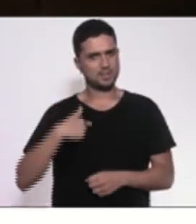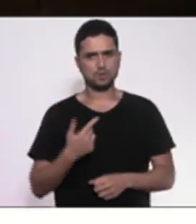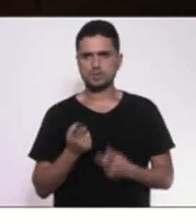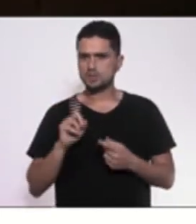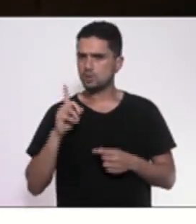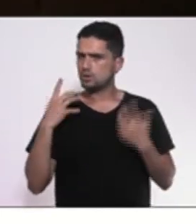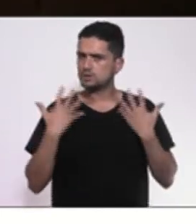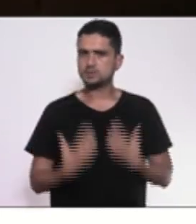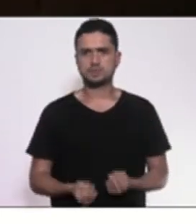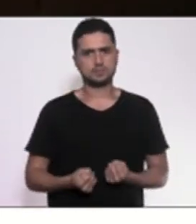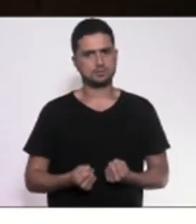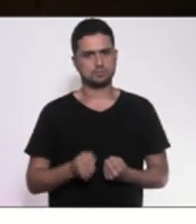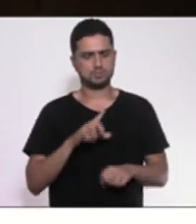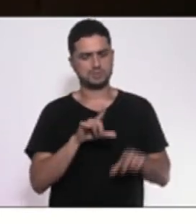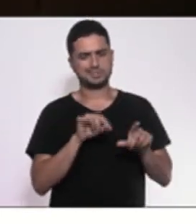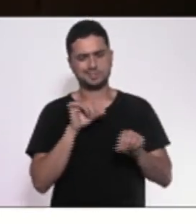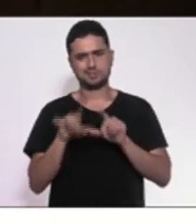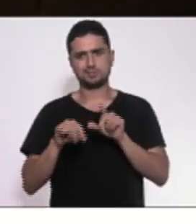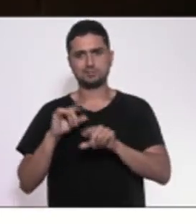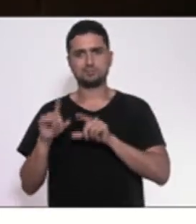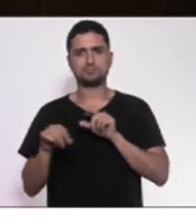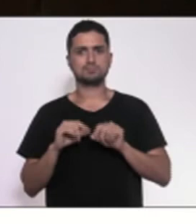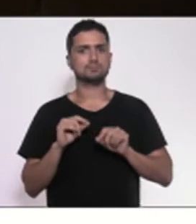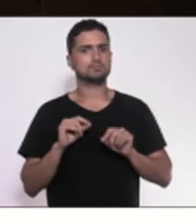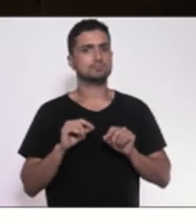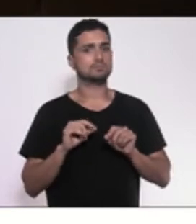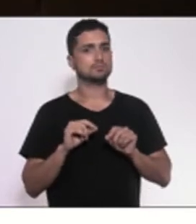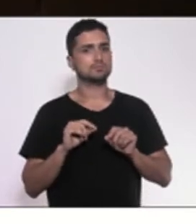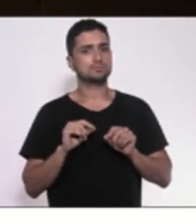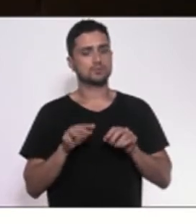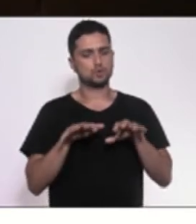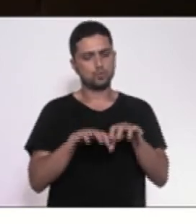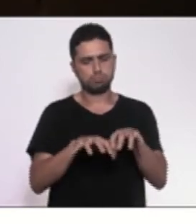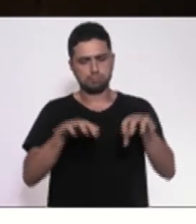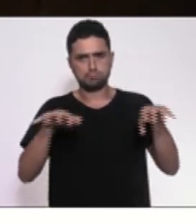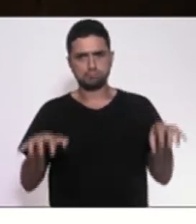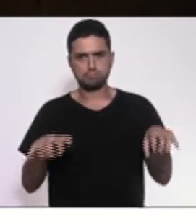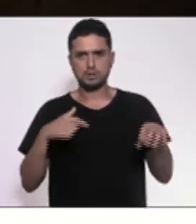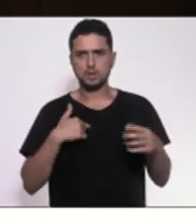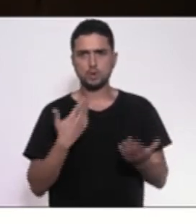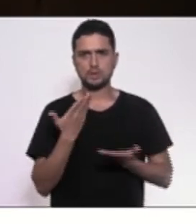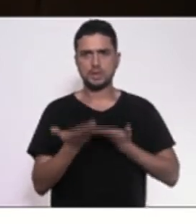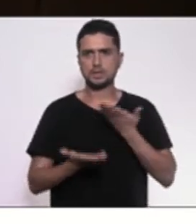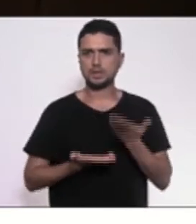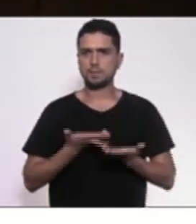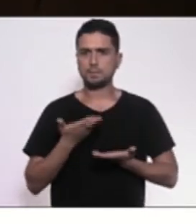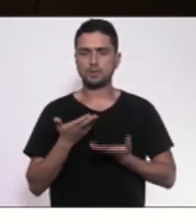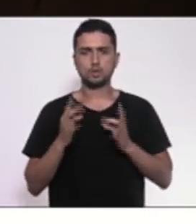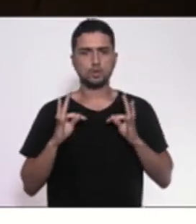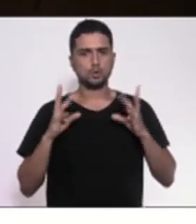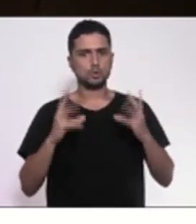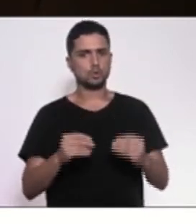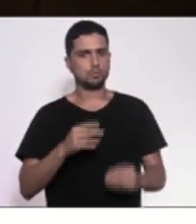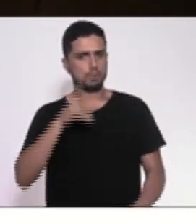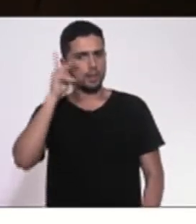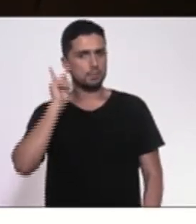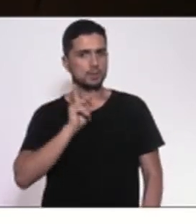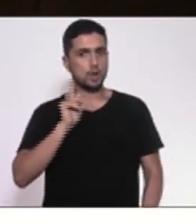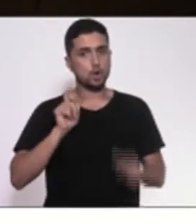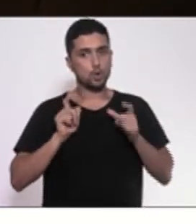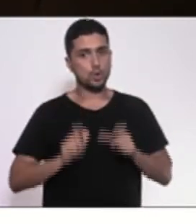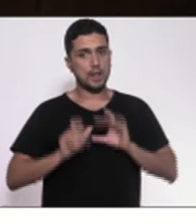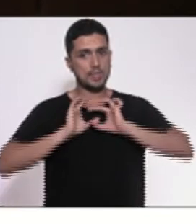indignação seletiva e trato todo e qualquer parlamentar com a distinção que merece, ressalvando que lugar